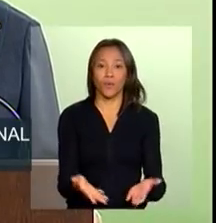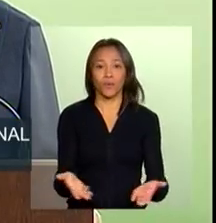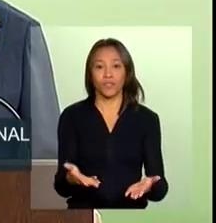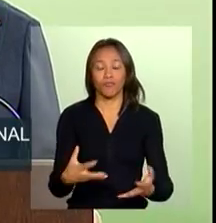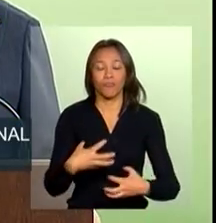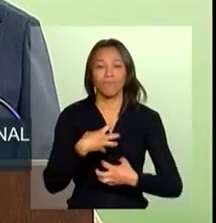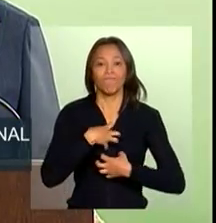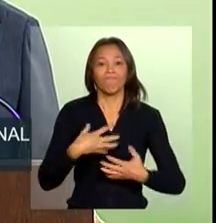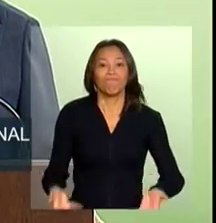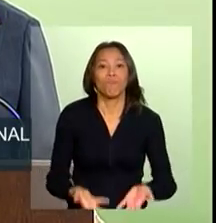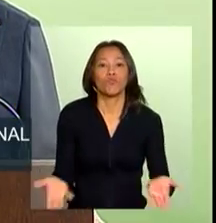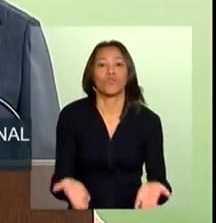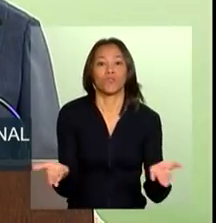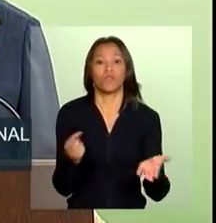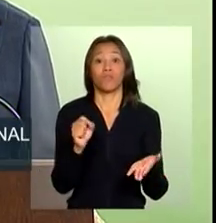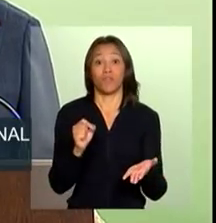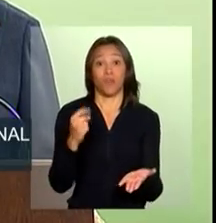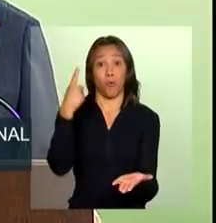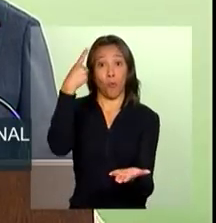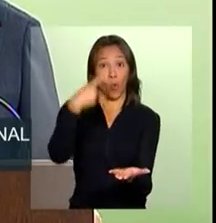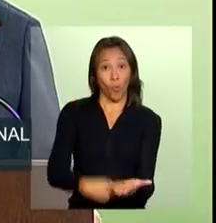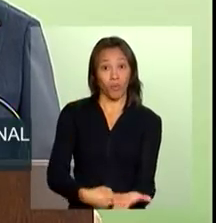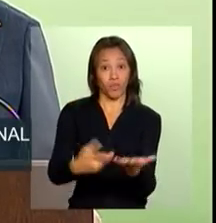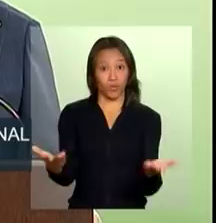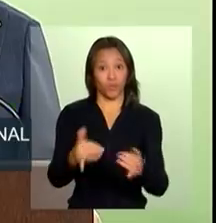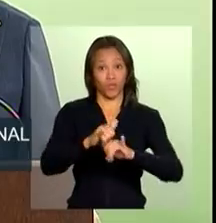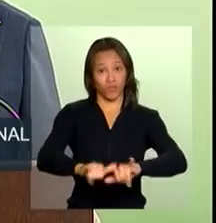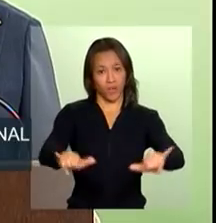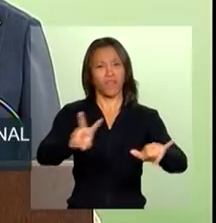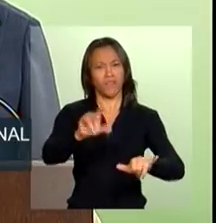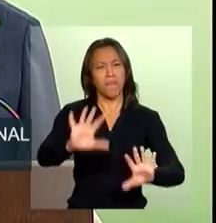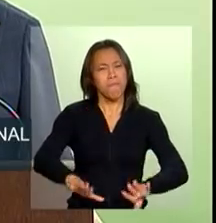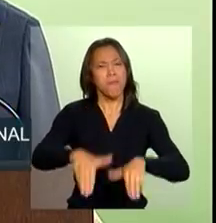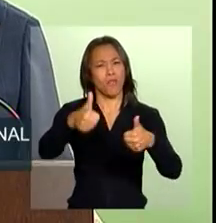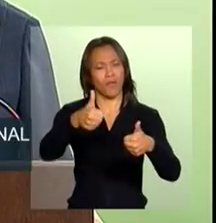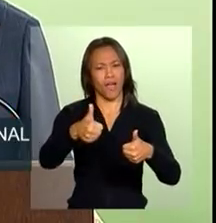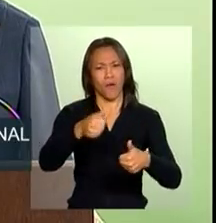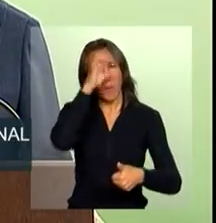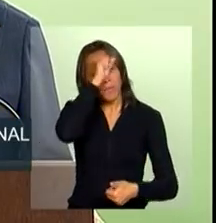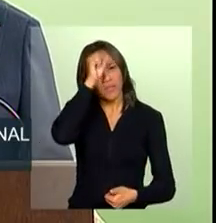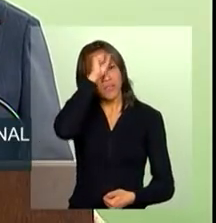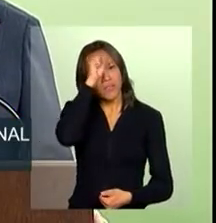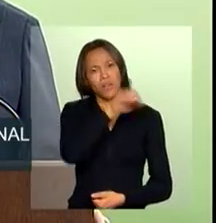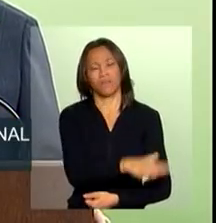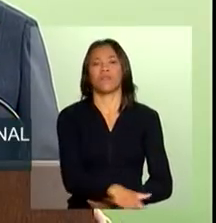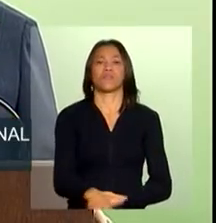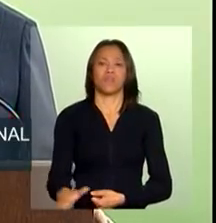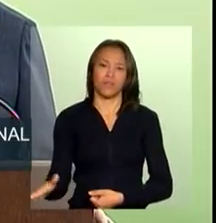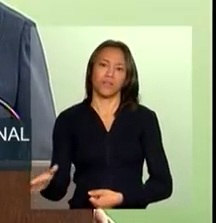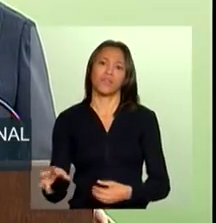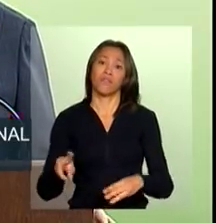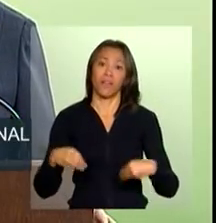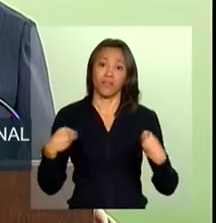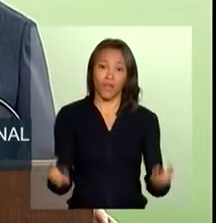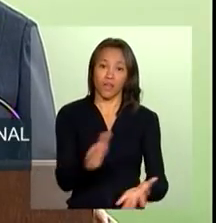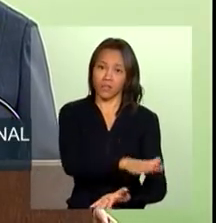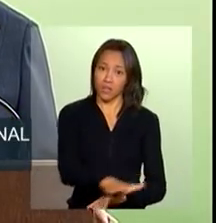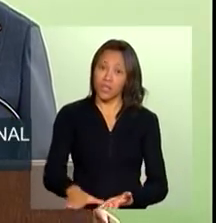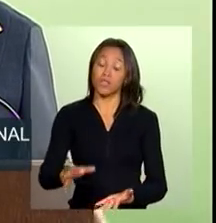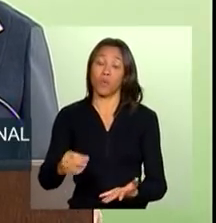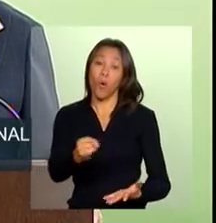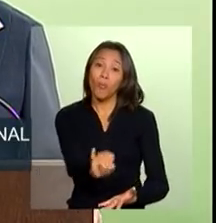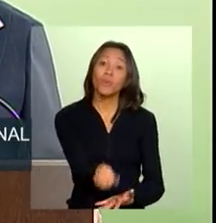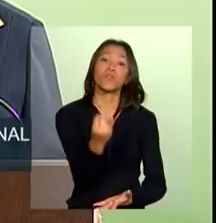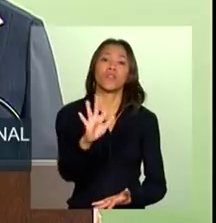pacto que vai melhorar a formação das crianças, vai dar a elas oportunidade de